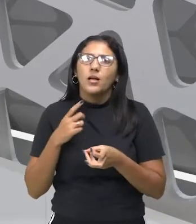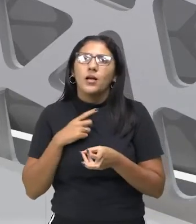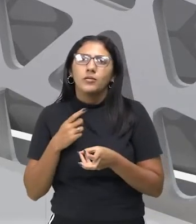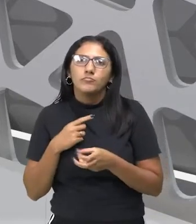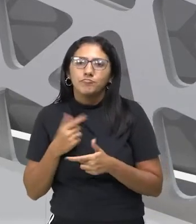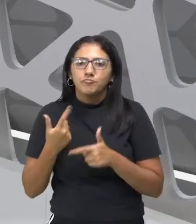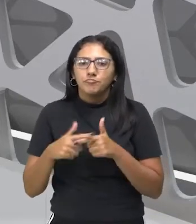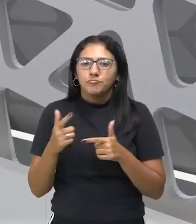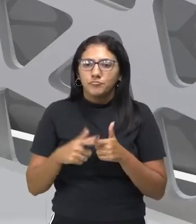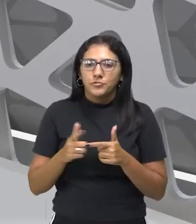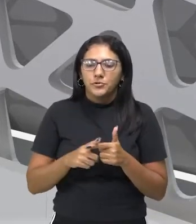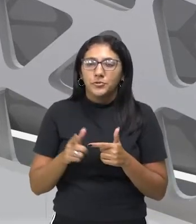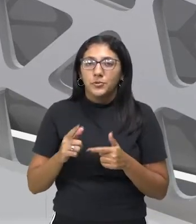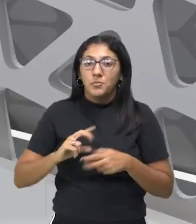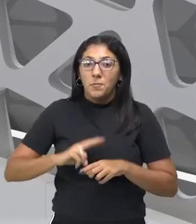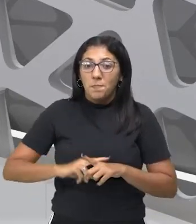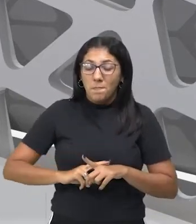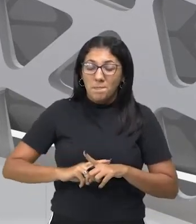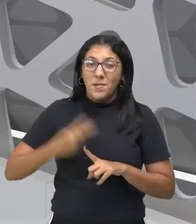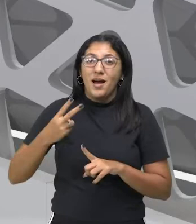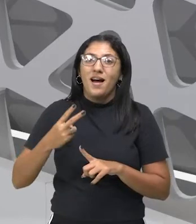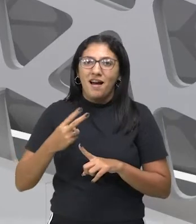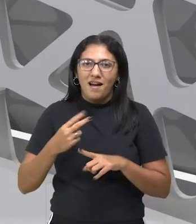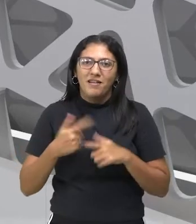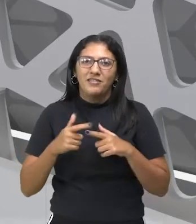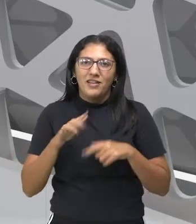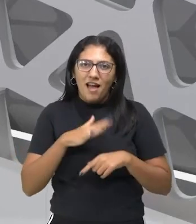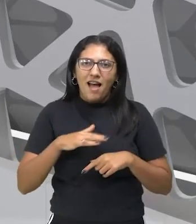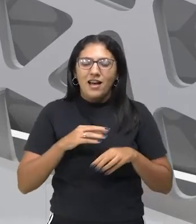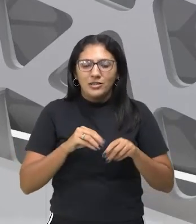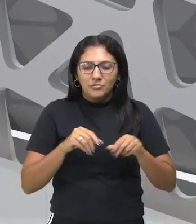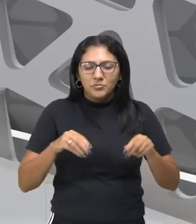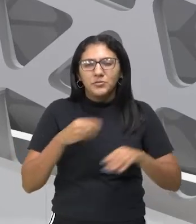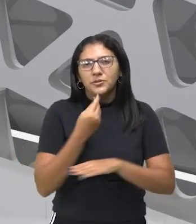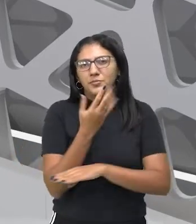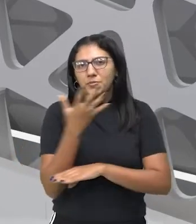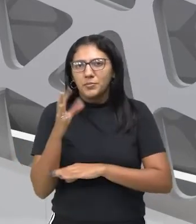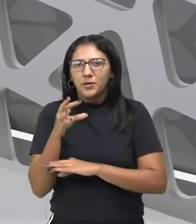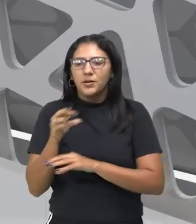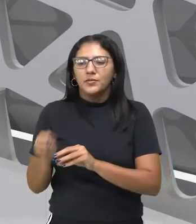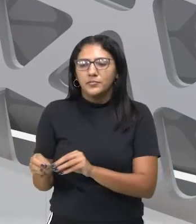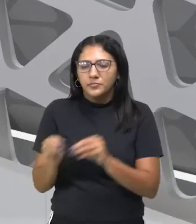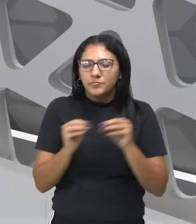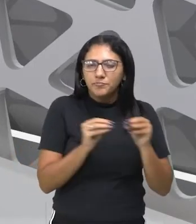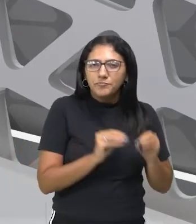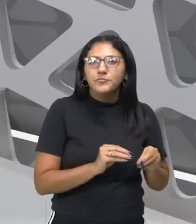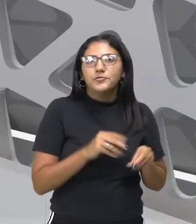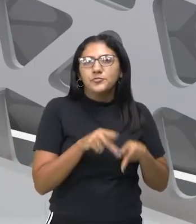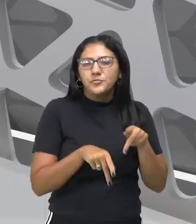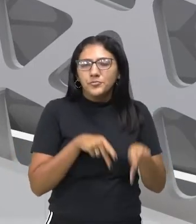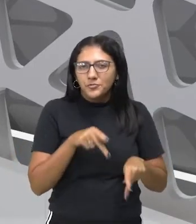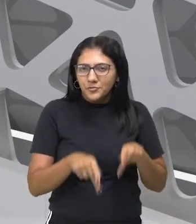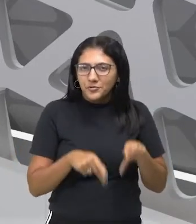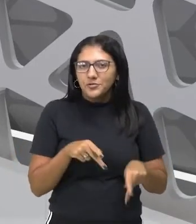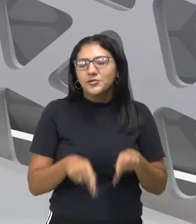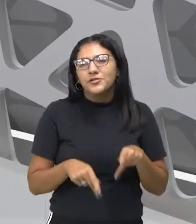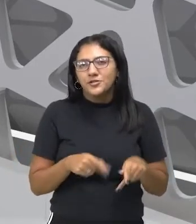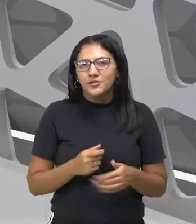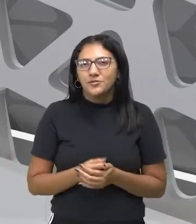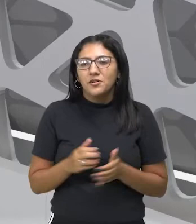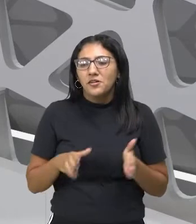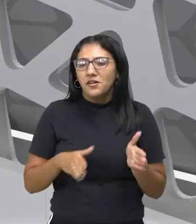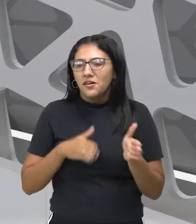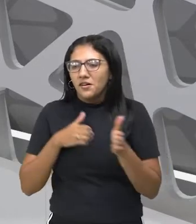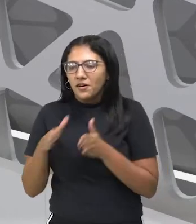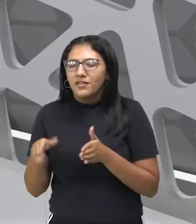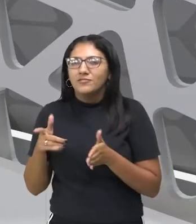mais desvantagens desse ponto do relevo e de vegetação e de deslocamento populacional do que propriamente